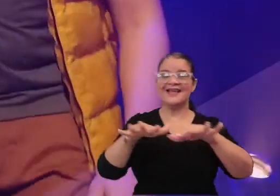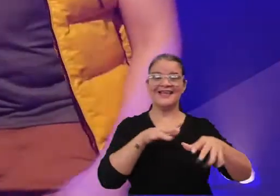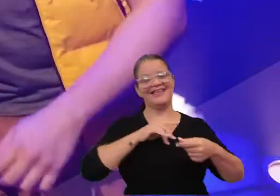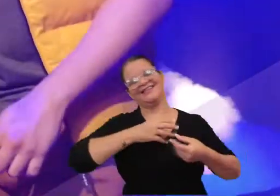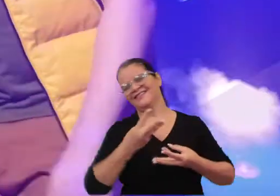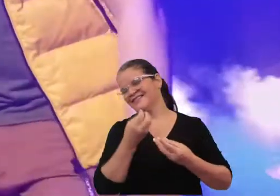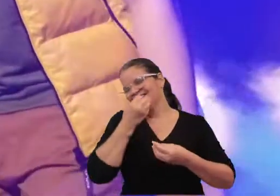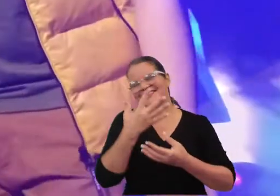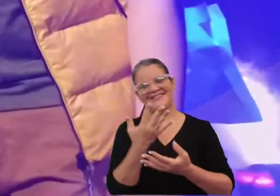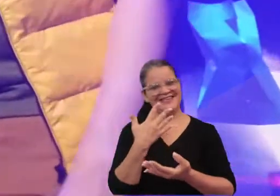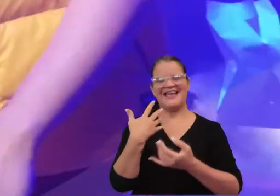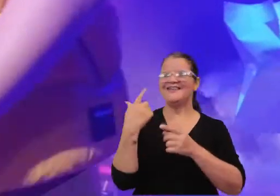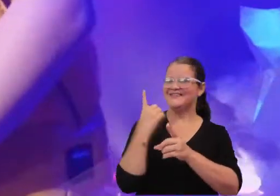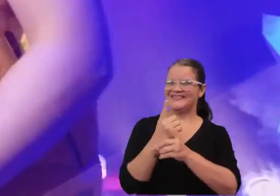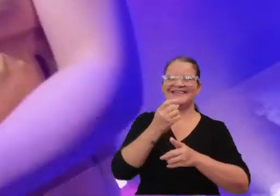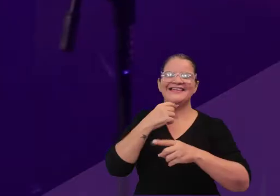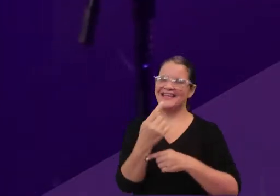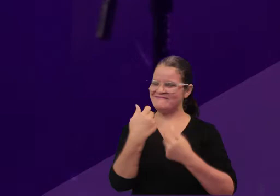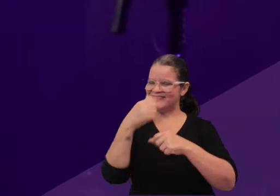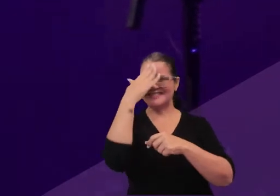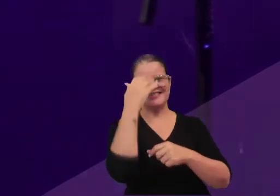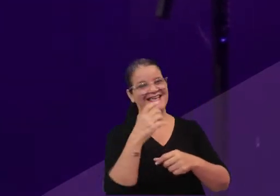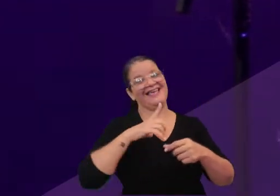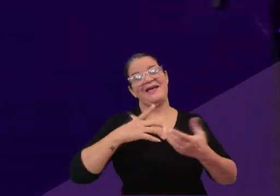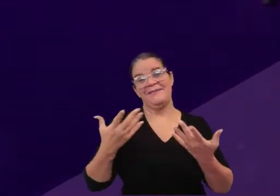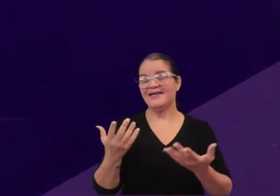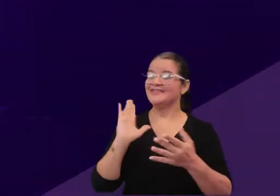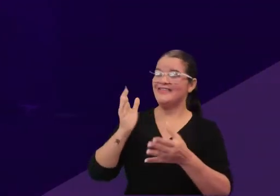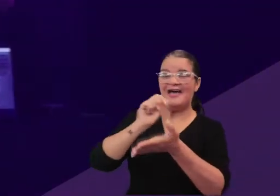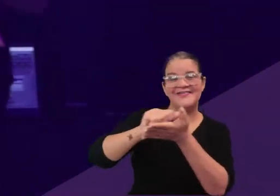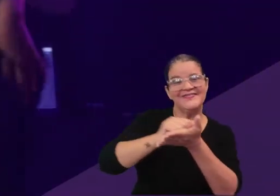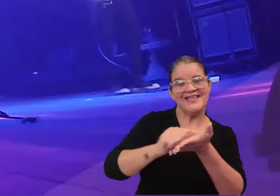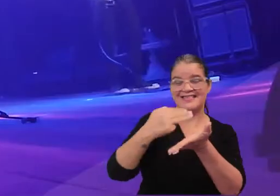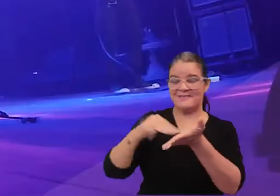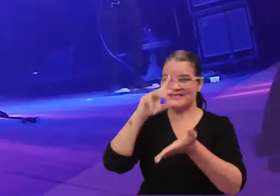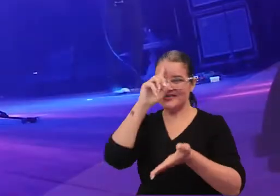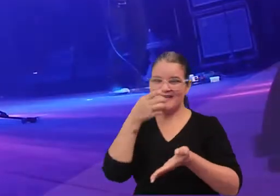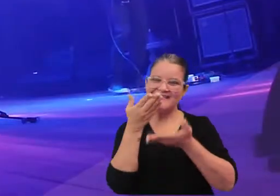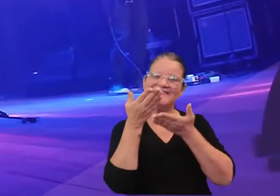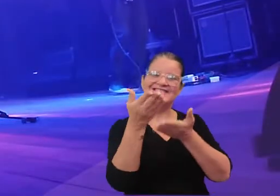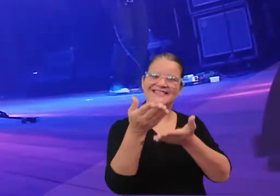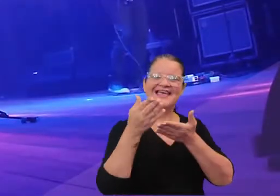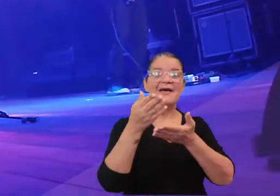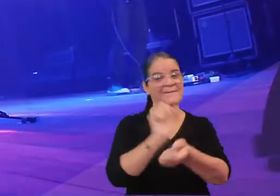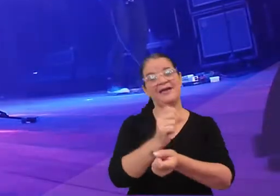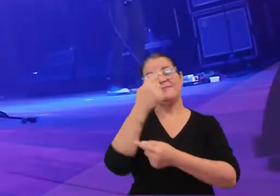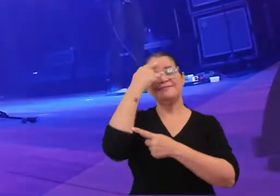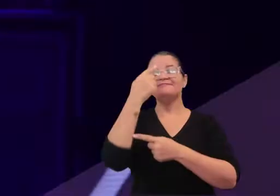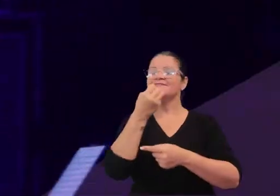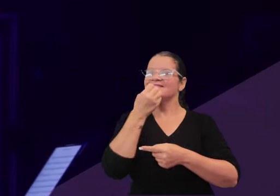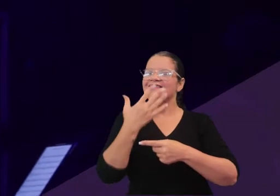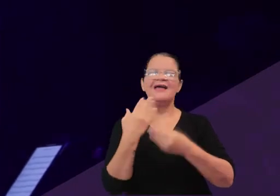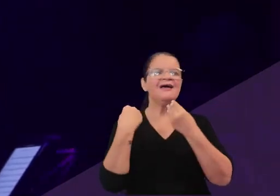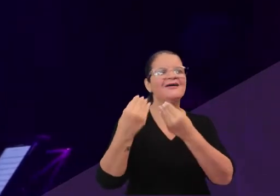você. Fale e pensa bem pra quê. Se espalhar, estraga o rolê. Ninguém precisa saber. Já vou